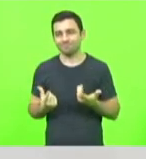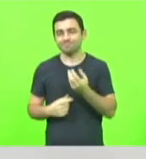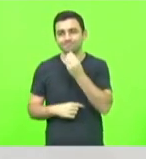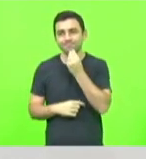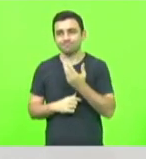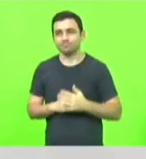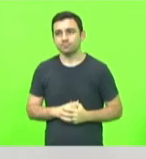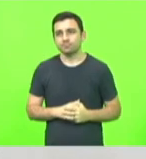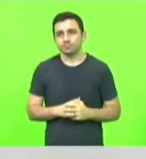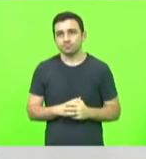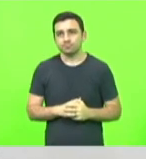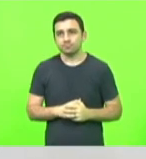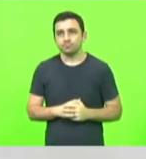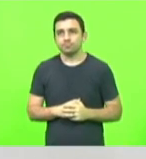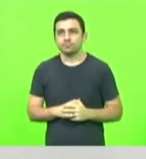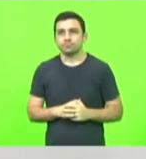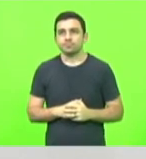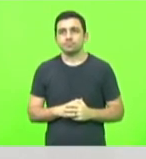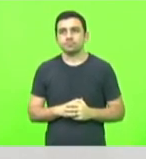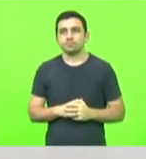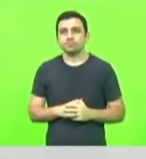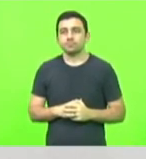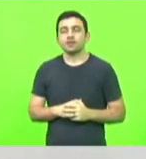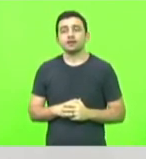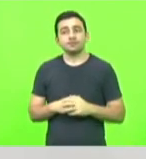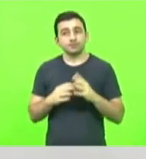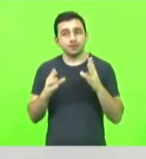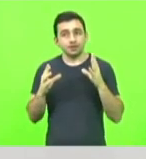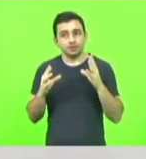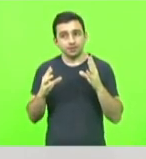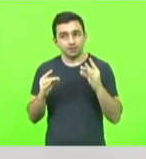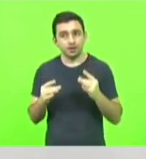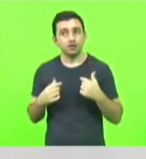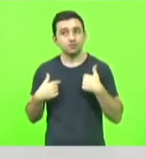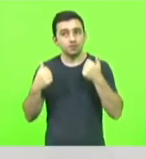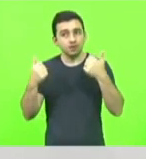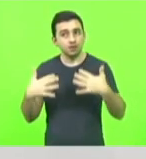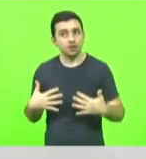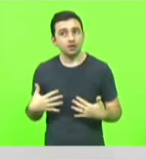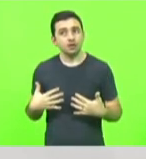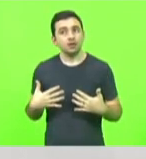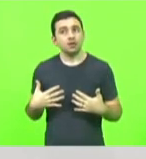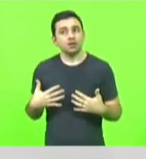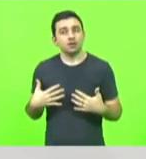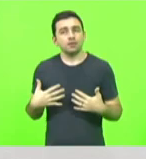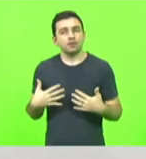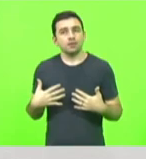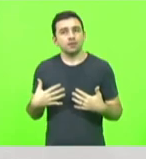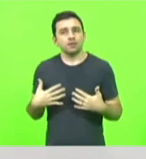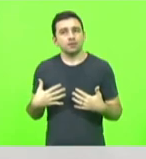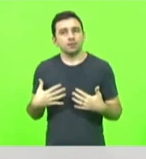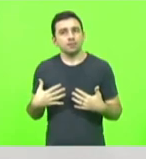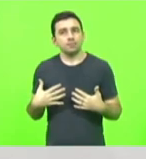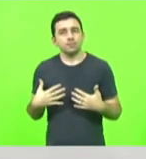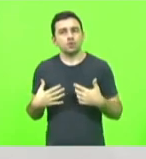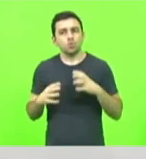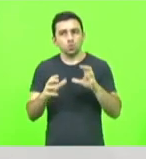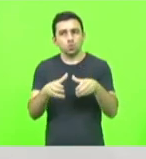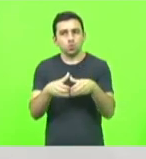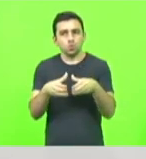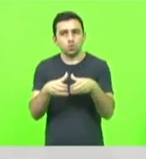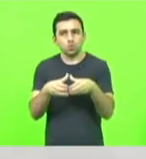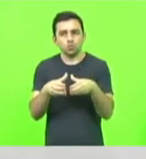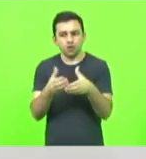Eu quero colocar ali, e detalhe, eu respeito quem representa o grupo dos